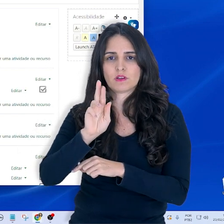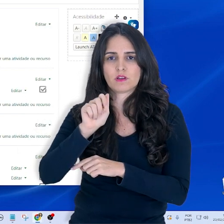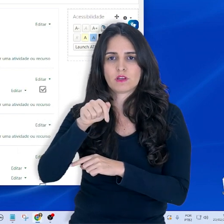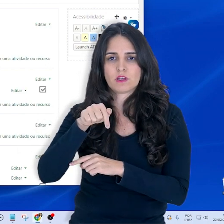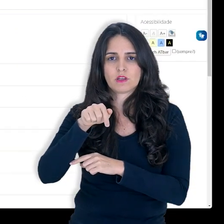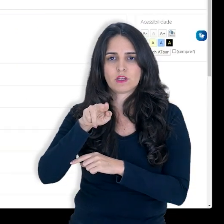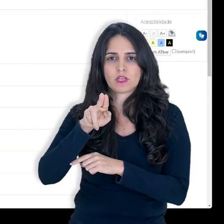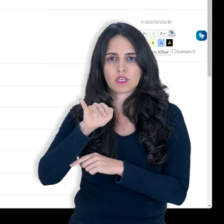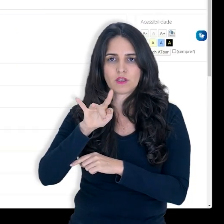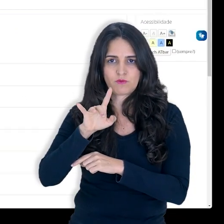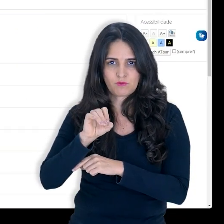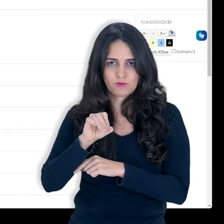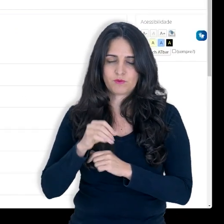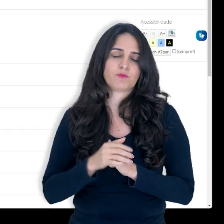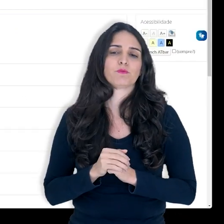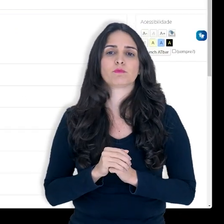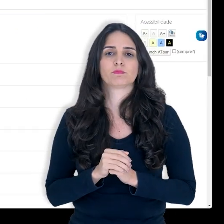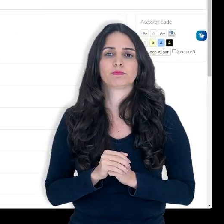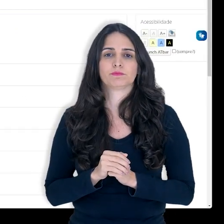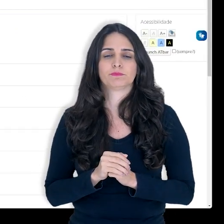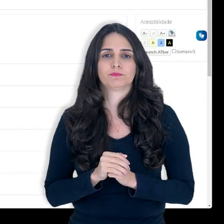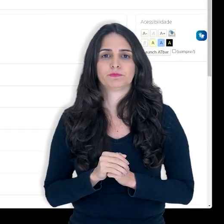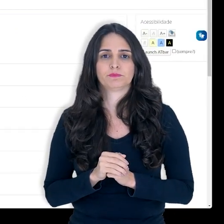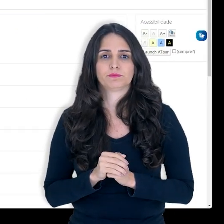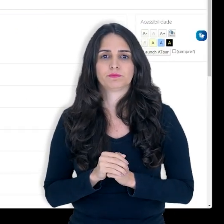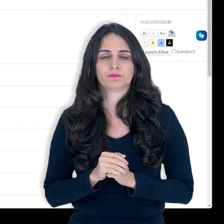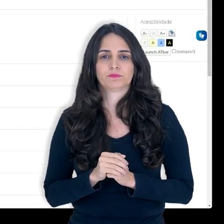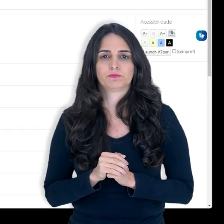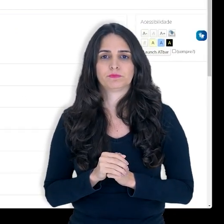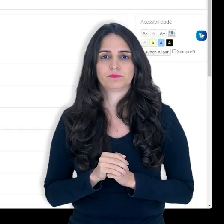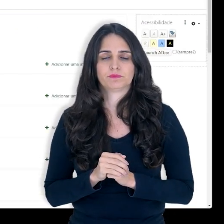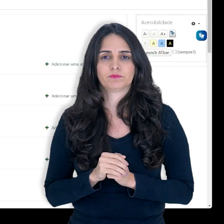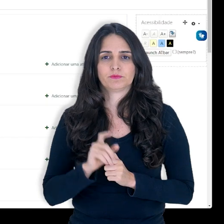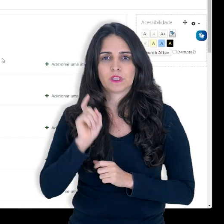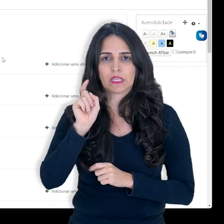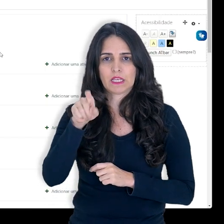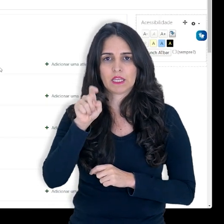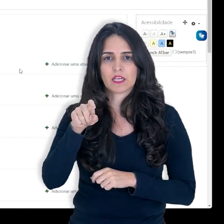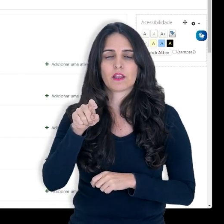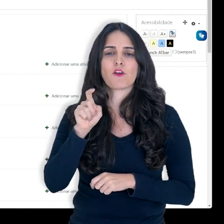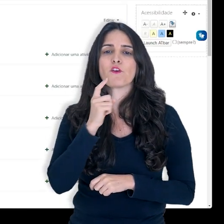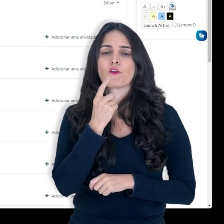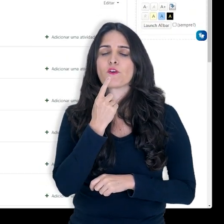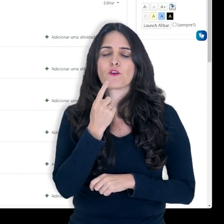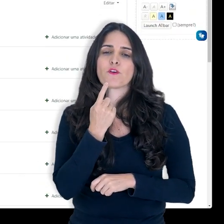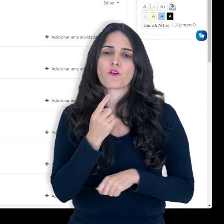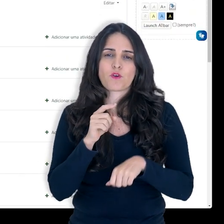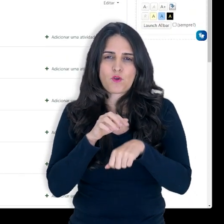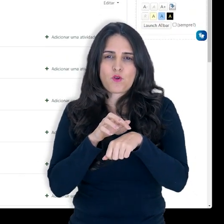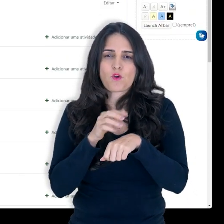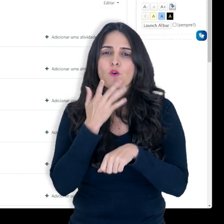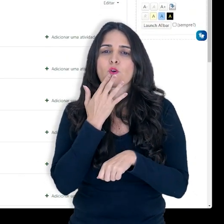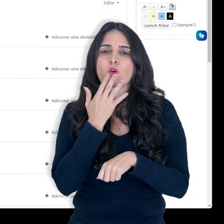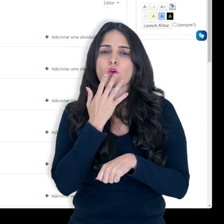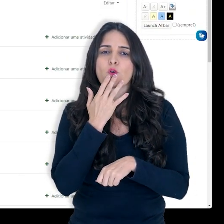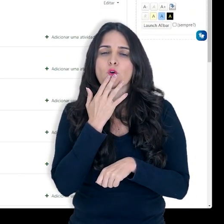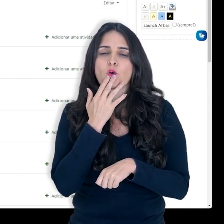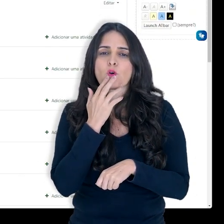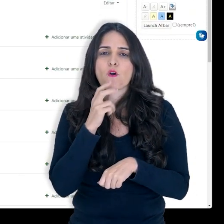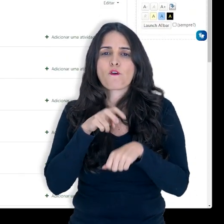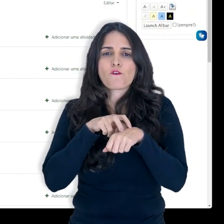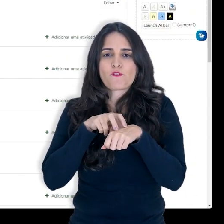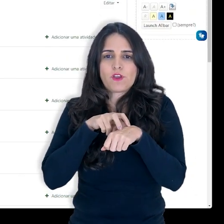a seguir para isso vamos ativar a edição aqui neste botão verde vamos escolher em qual